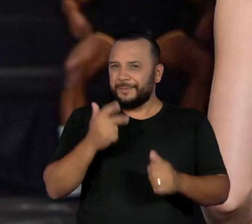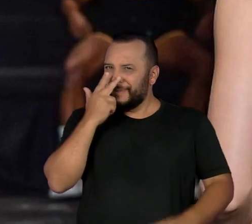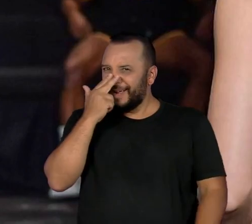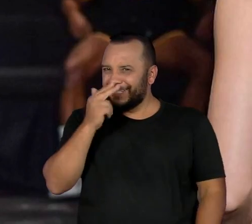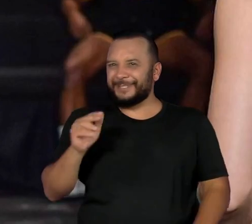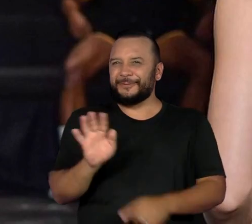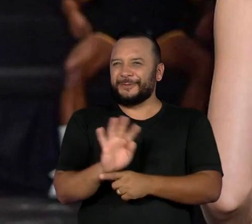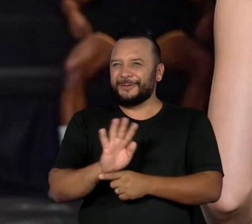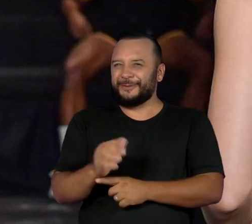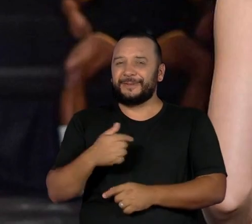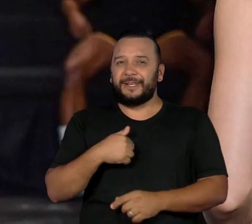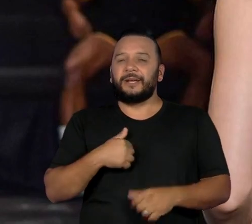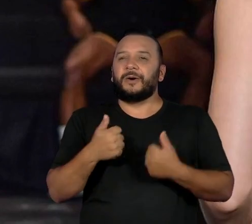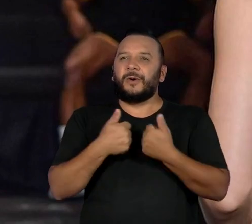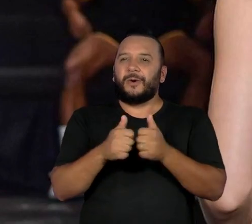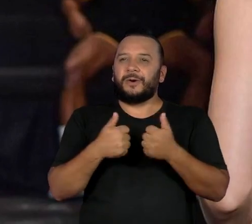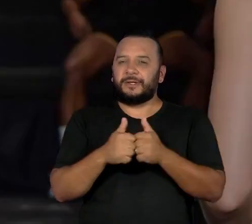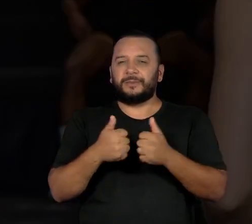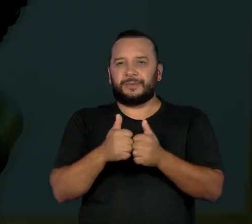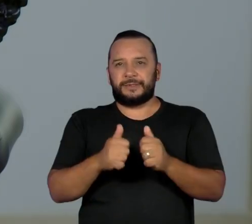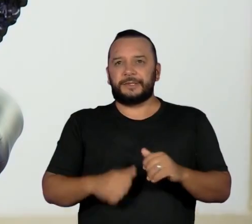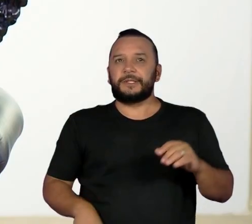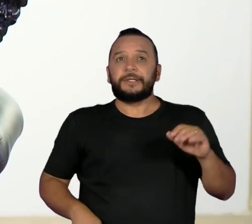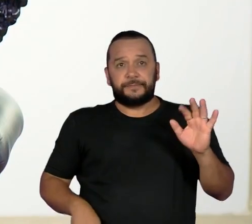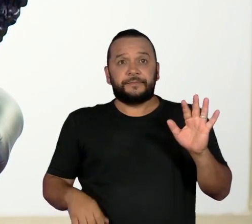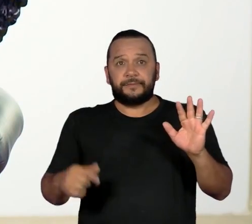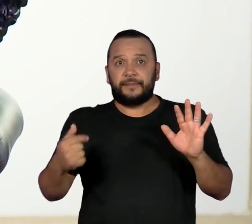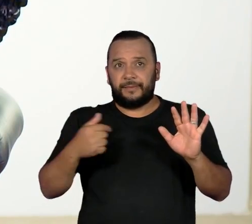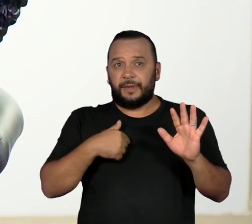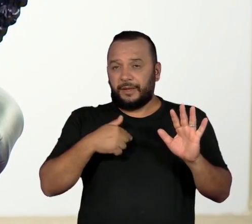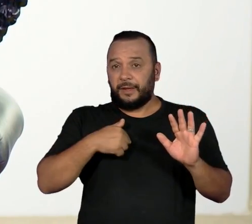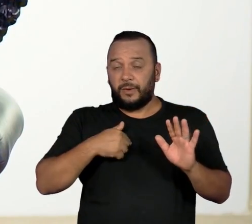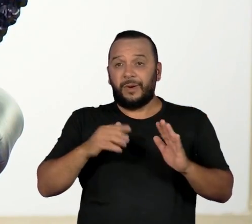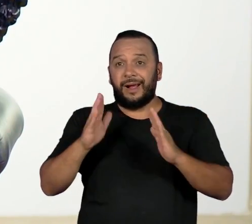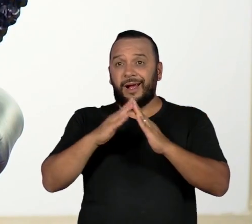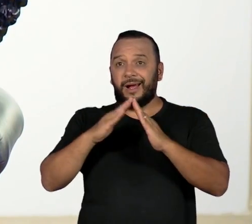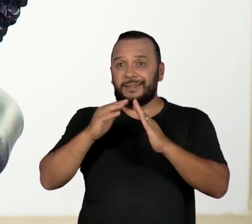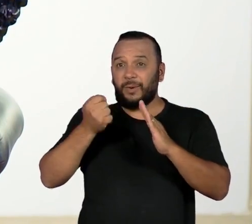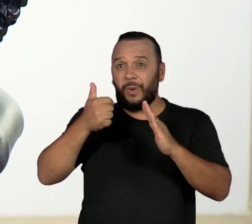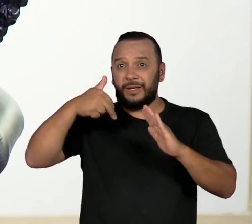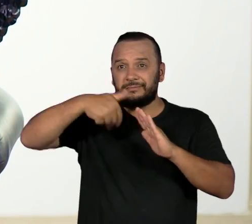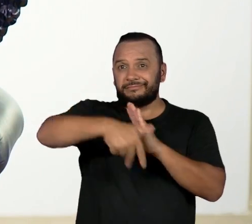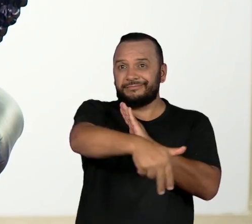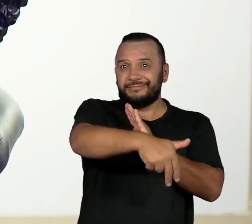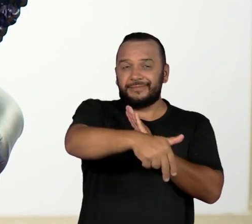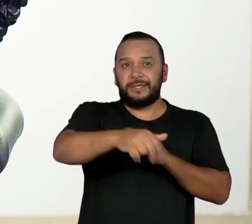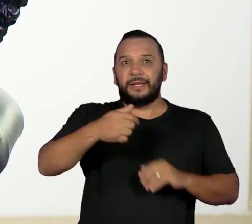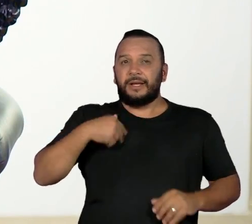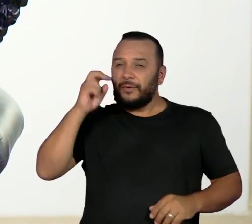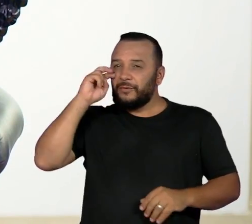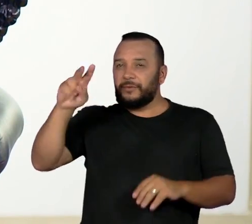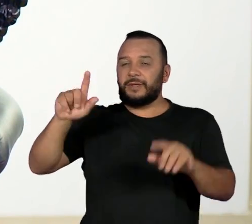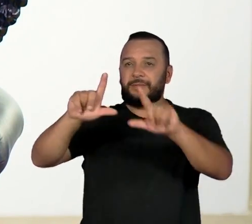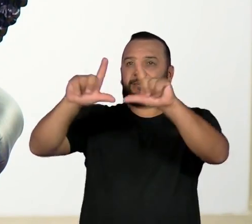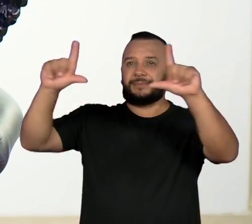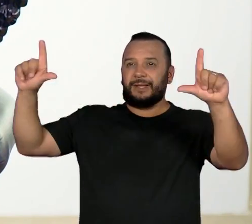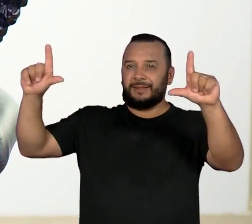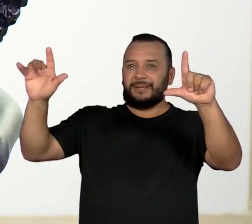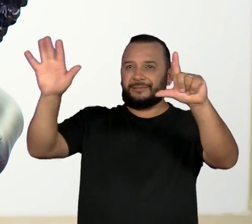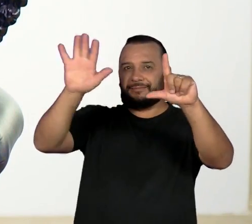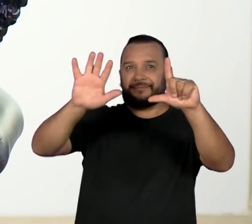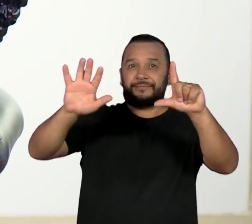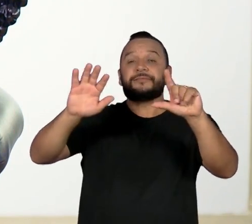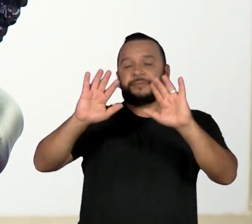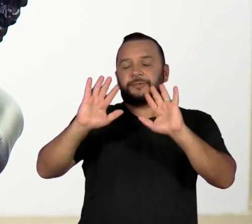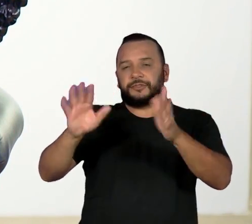eu ia descer para o ponto da minha casa e eu vi um banner, um flyer preso